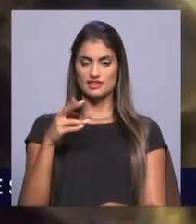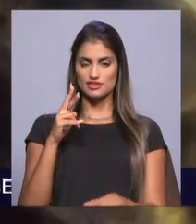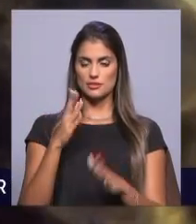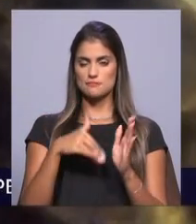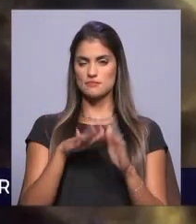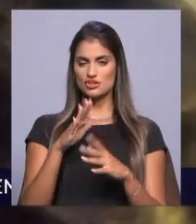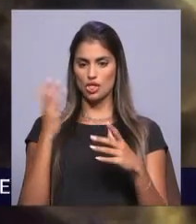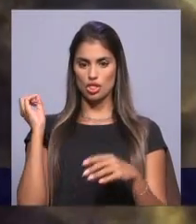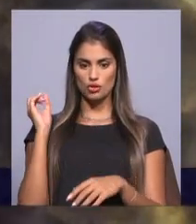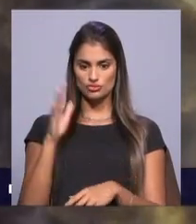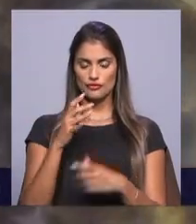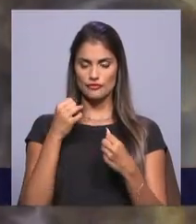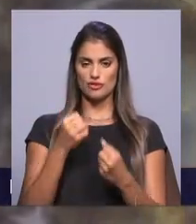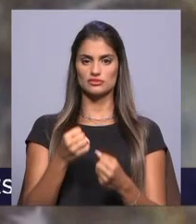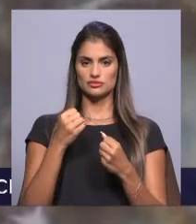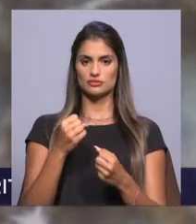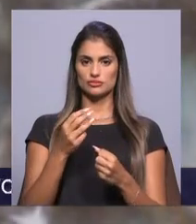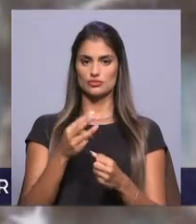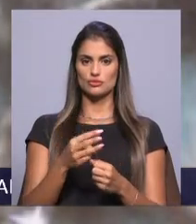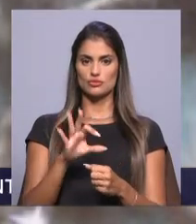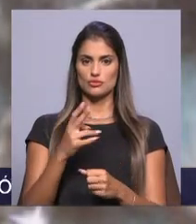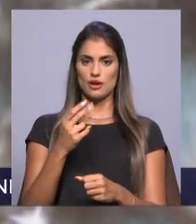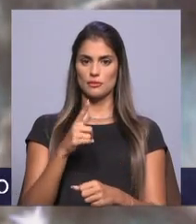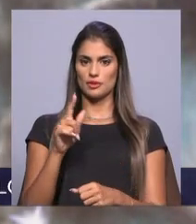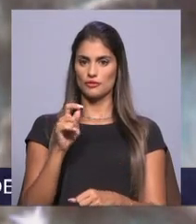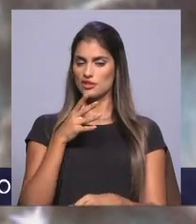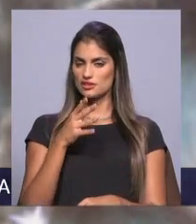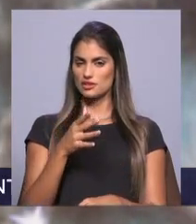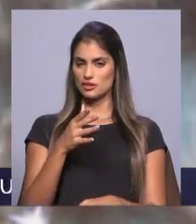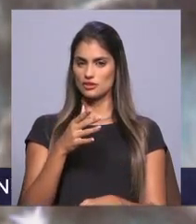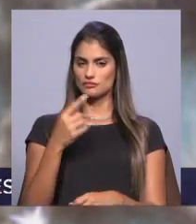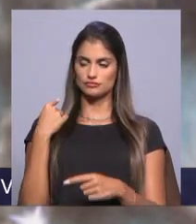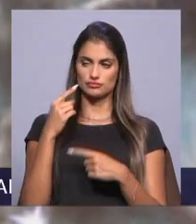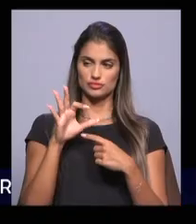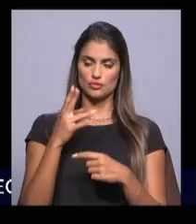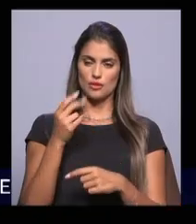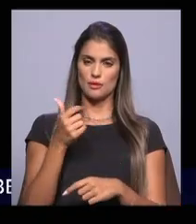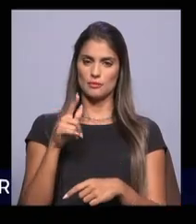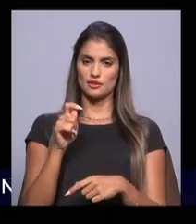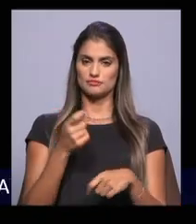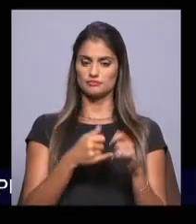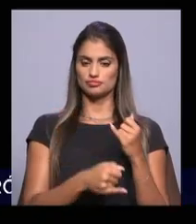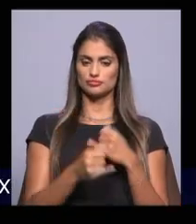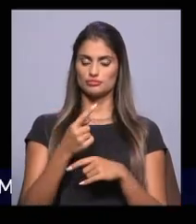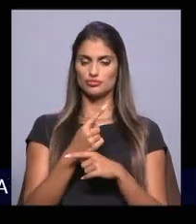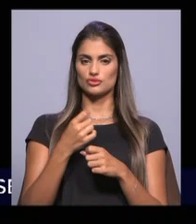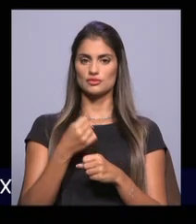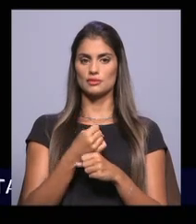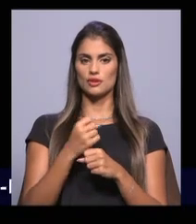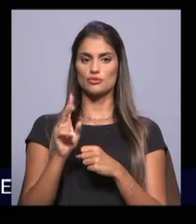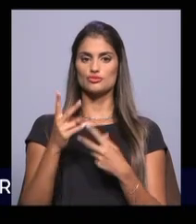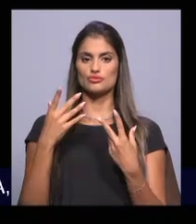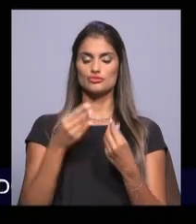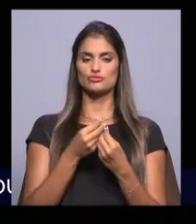mais luz do que o Hubble. Eu confesso que eu não gosto nada da ideia do sucessor do Hubble ou como substituto do Hubble, até porque eles estão a trabalhar os dois em